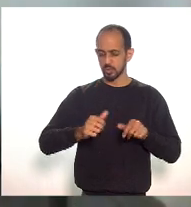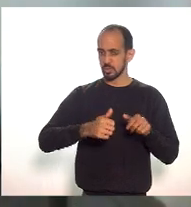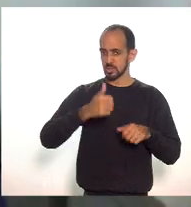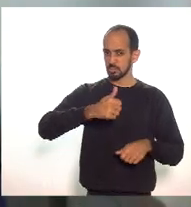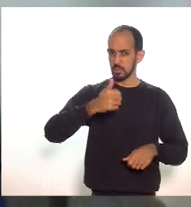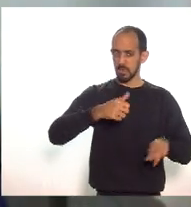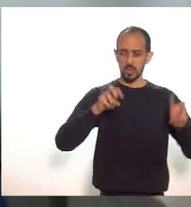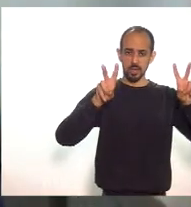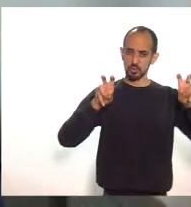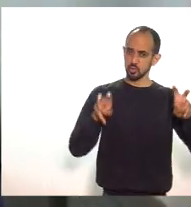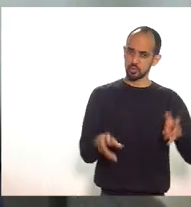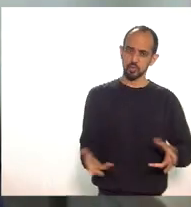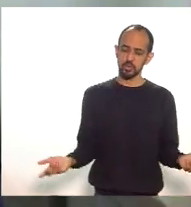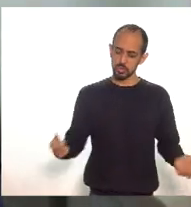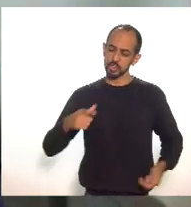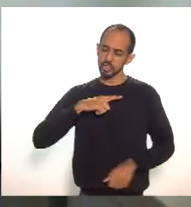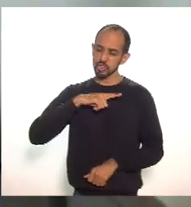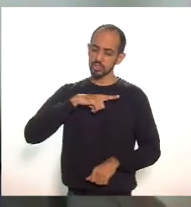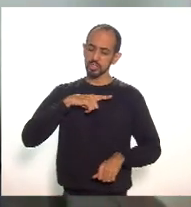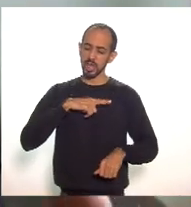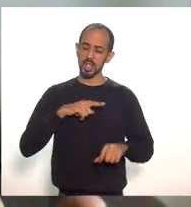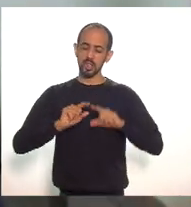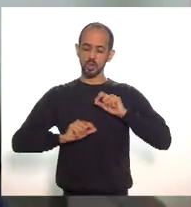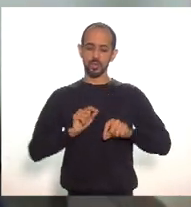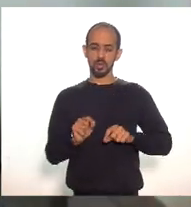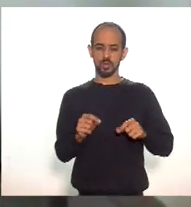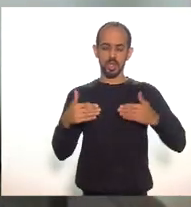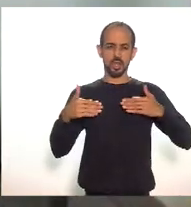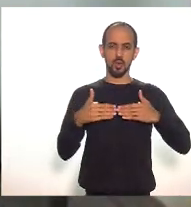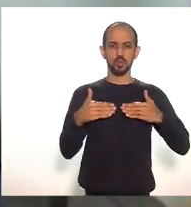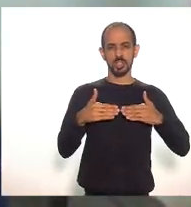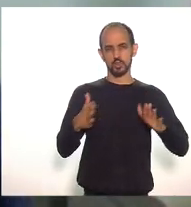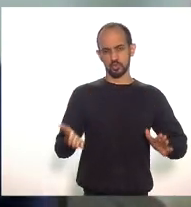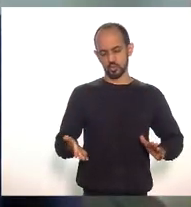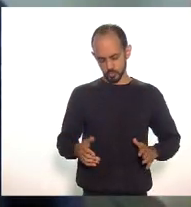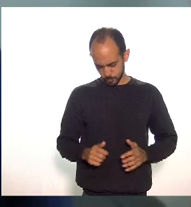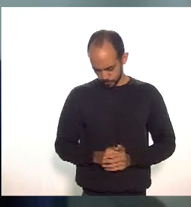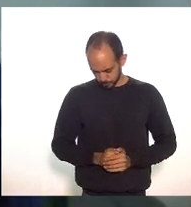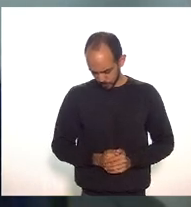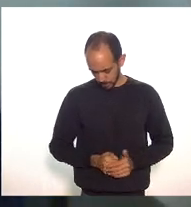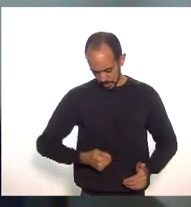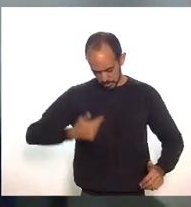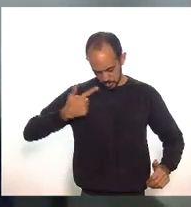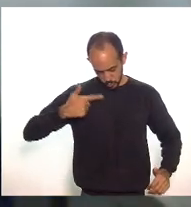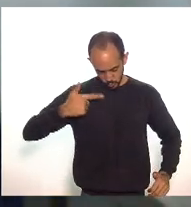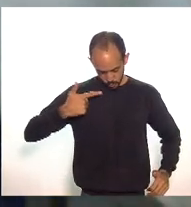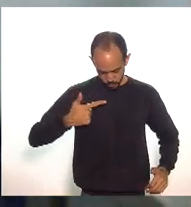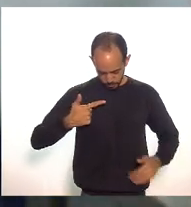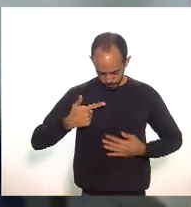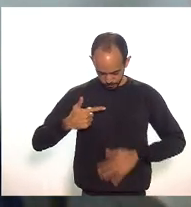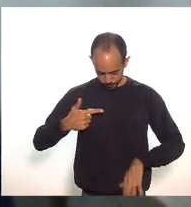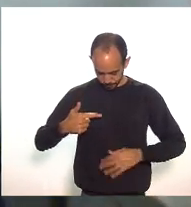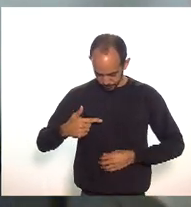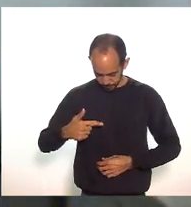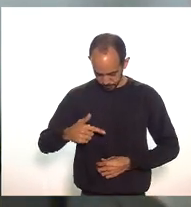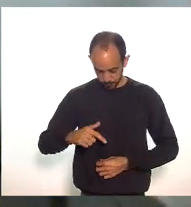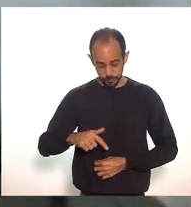vertente a processo e na segunda vertente